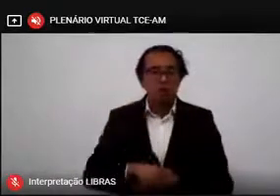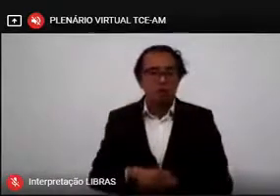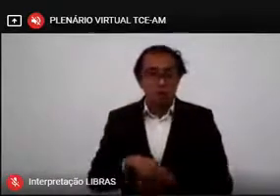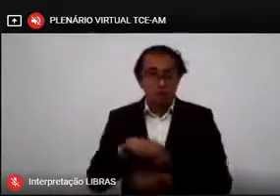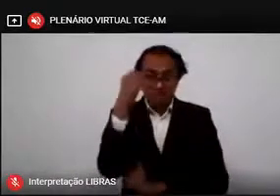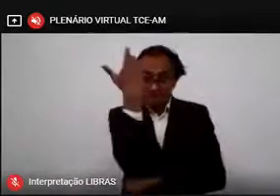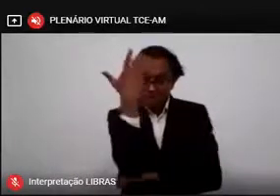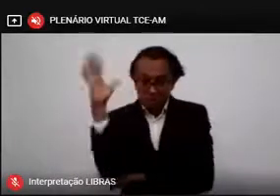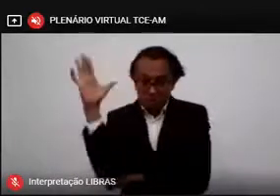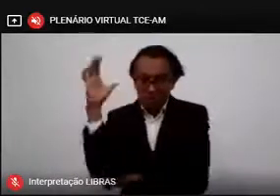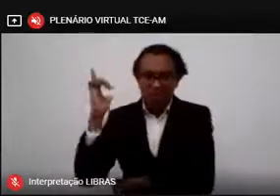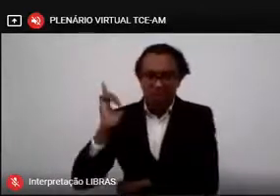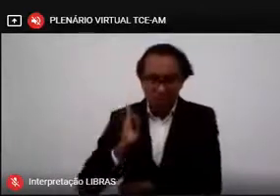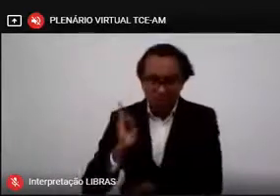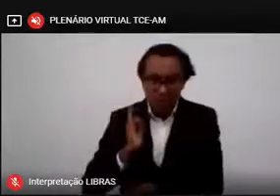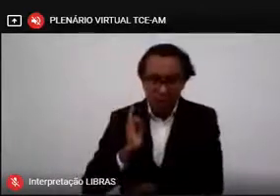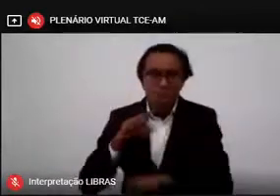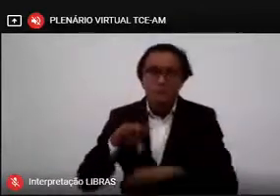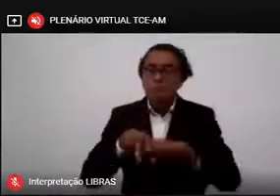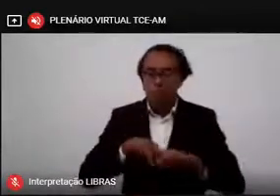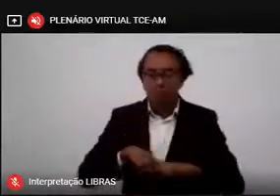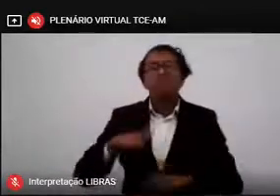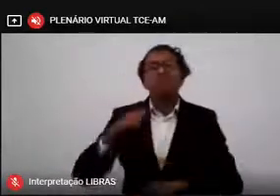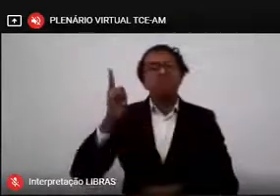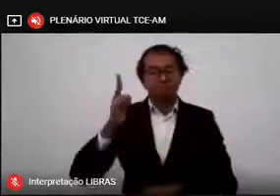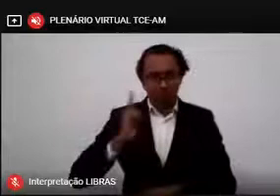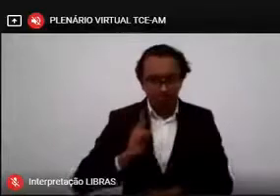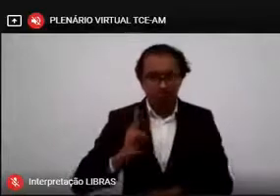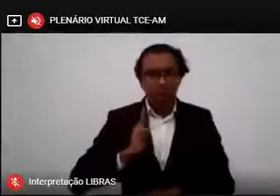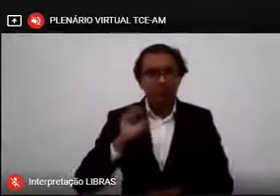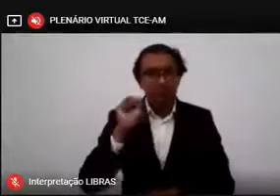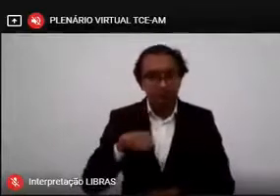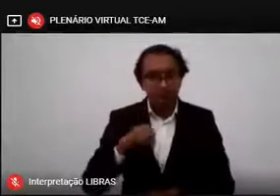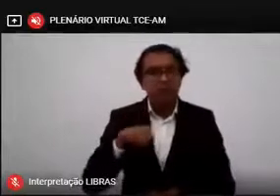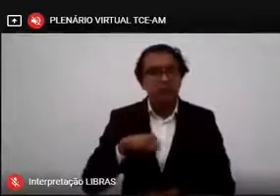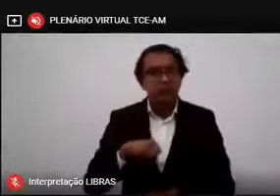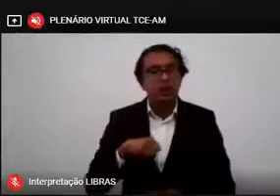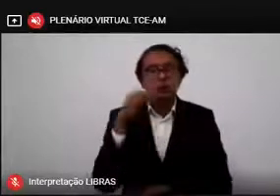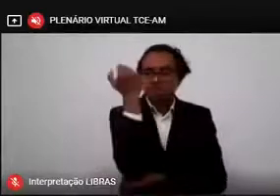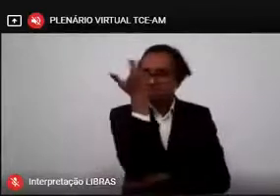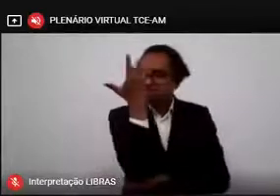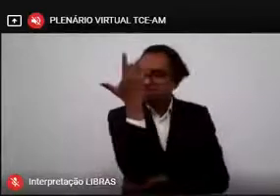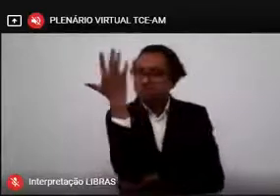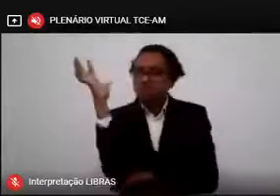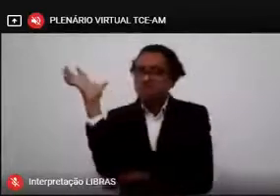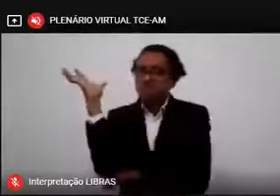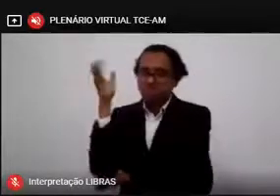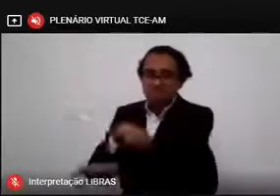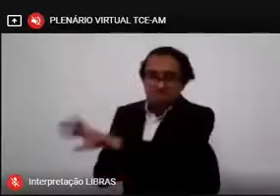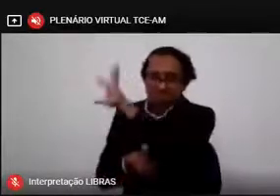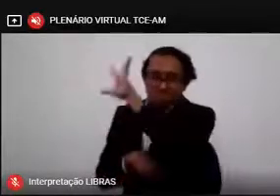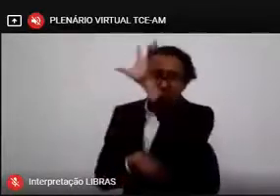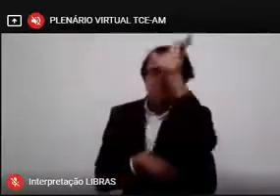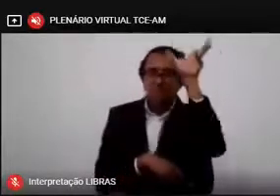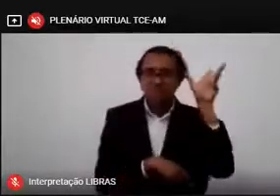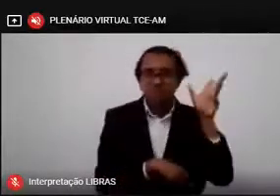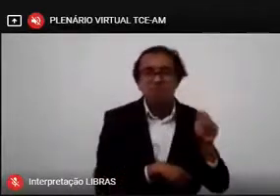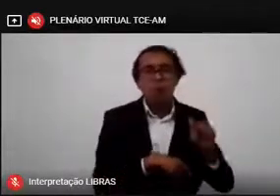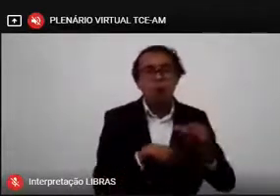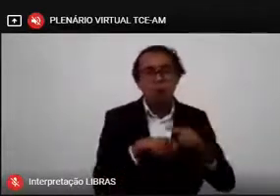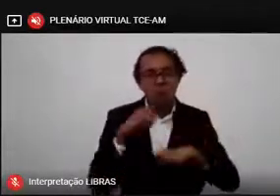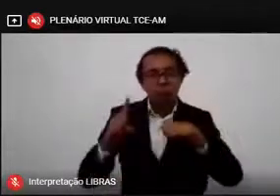ela existe. A floresta amazônica evoluiu em dezenas de milhões de anos, desde que os Andes começaram